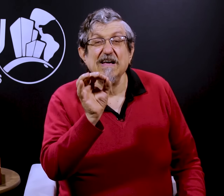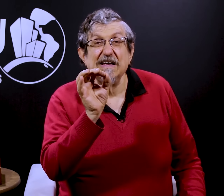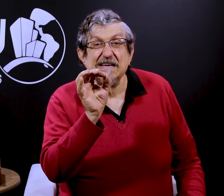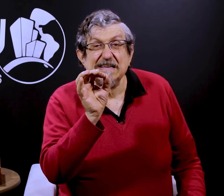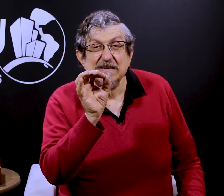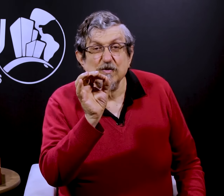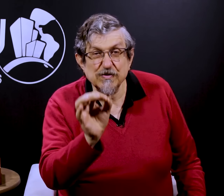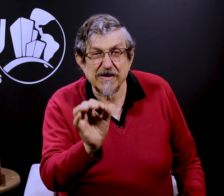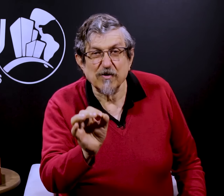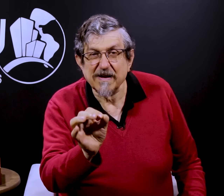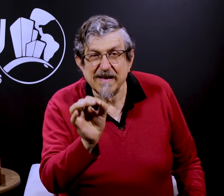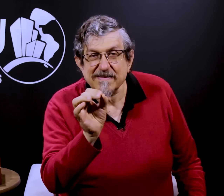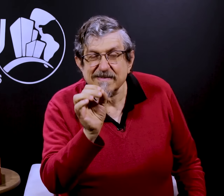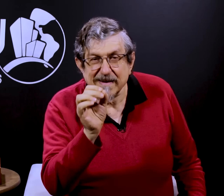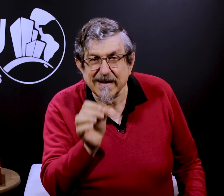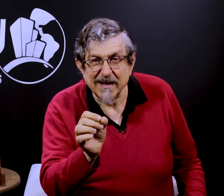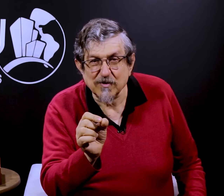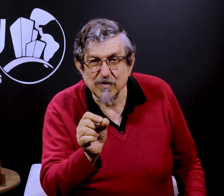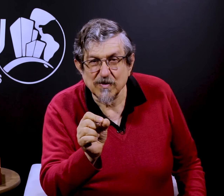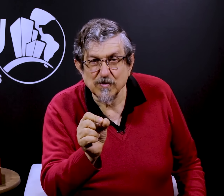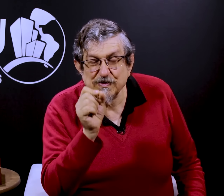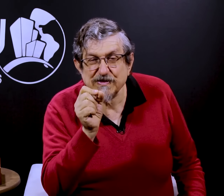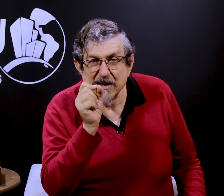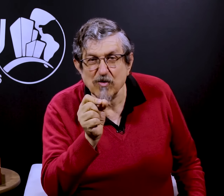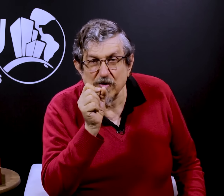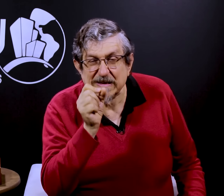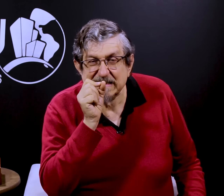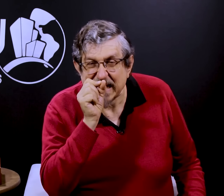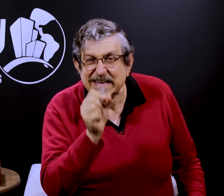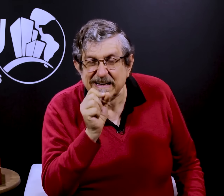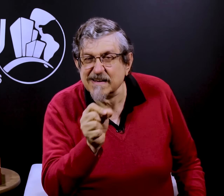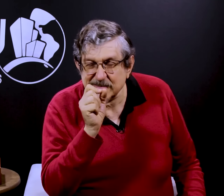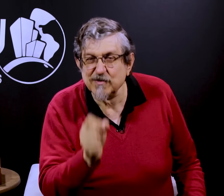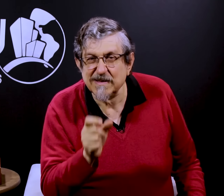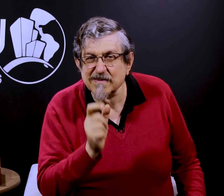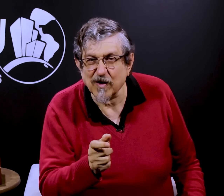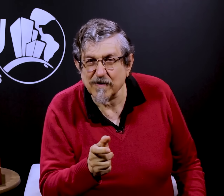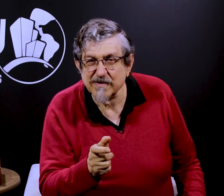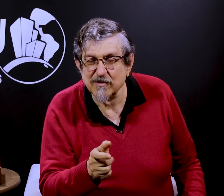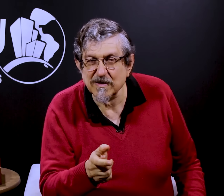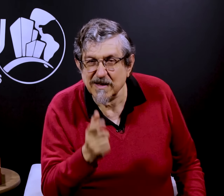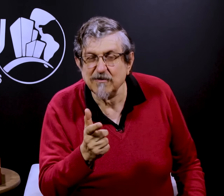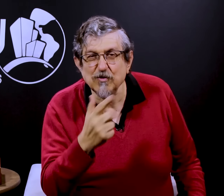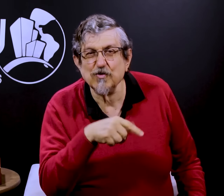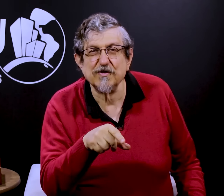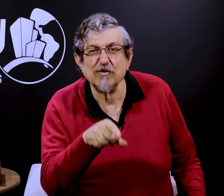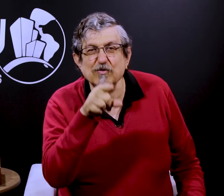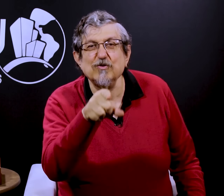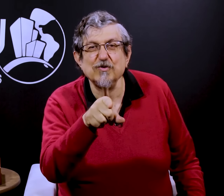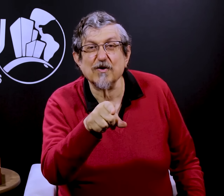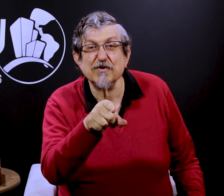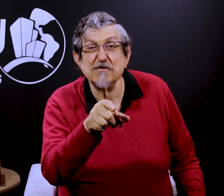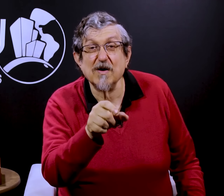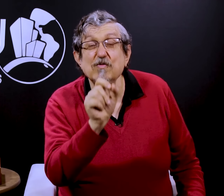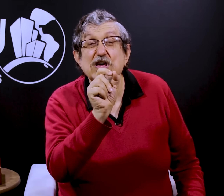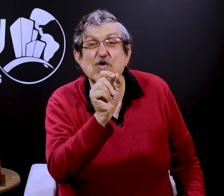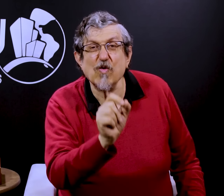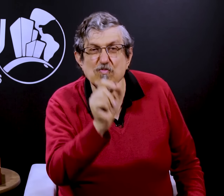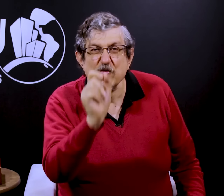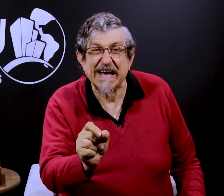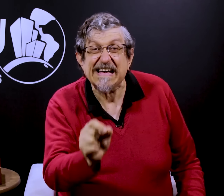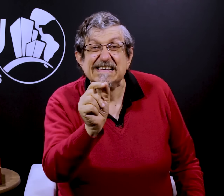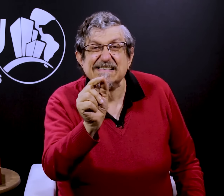vida o senhor é sagrado o senhor da criação e da salvação que nos deu o nosso irmão